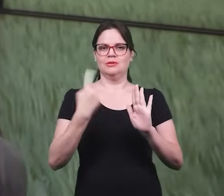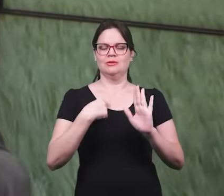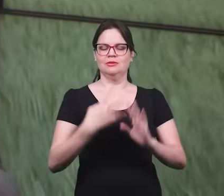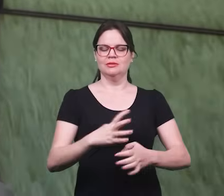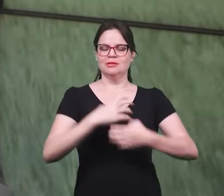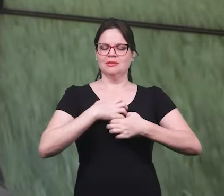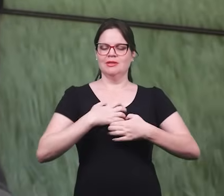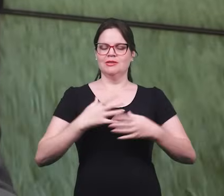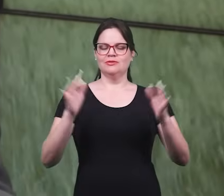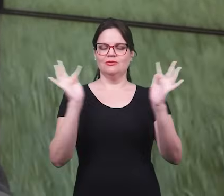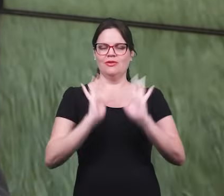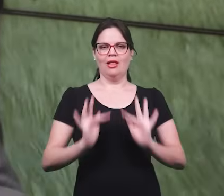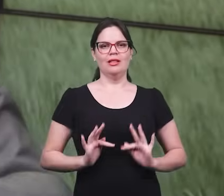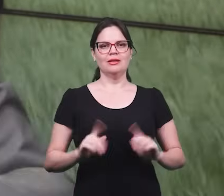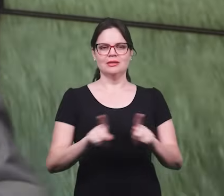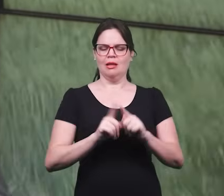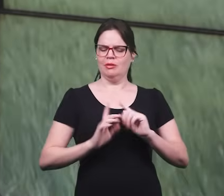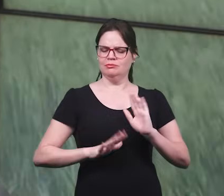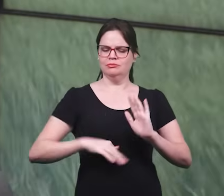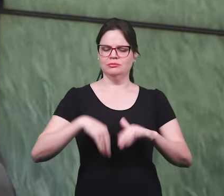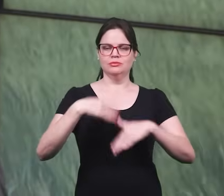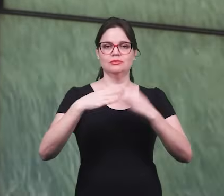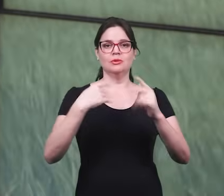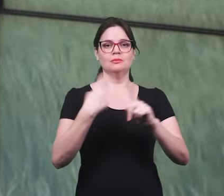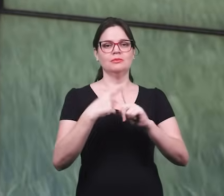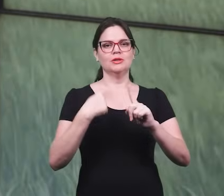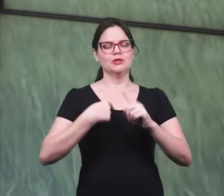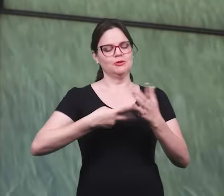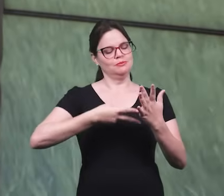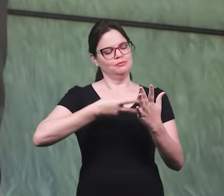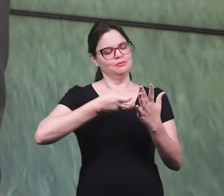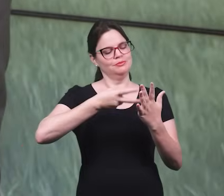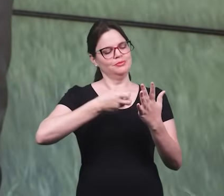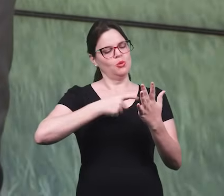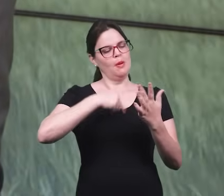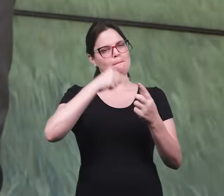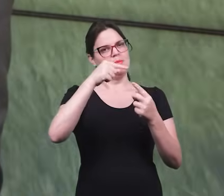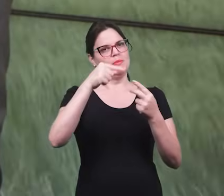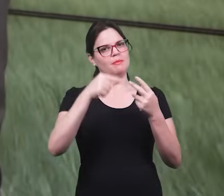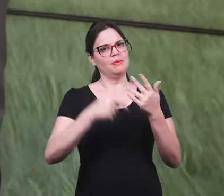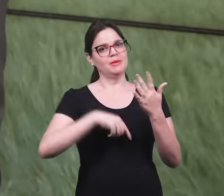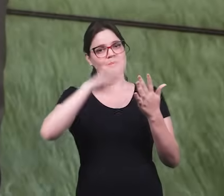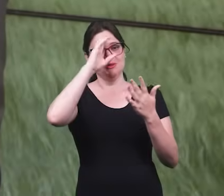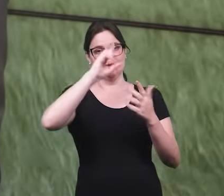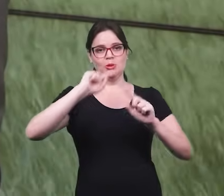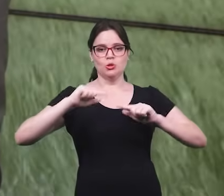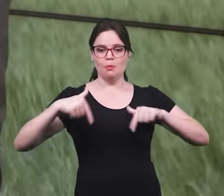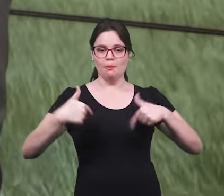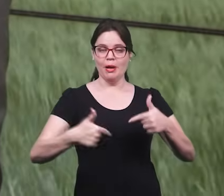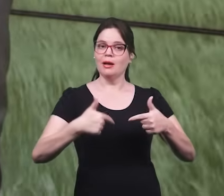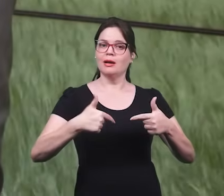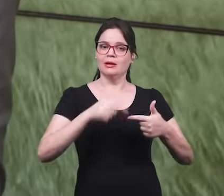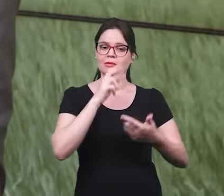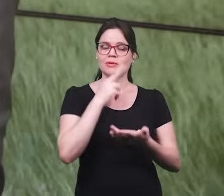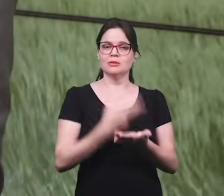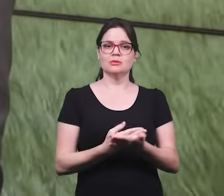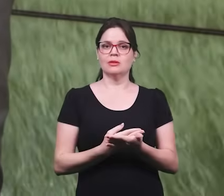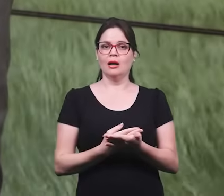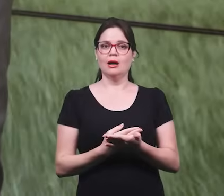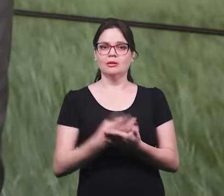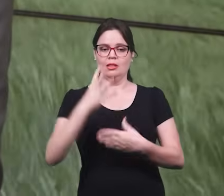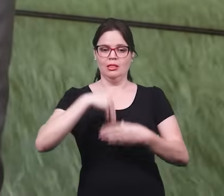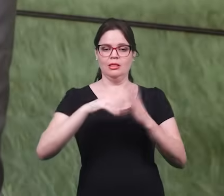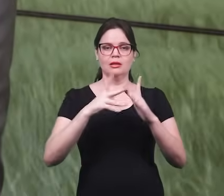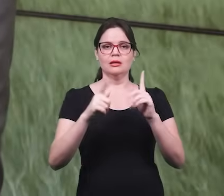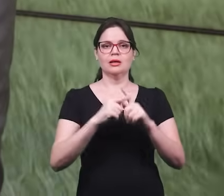e edificado porque aqui a gente vê o que Deus já está operando no corpo o que que o corpo tem de